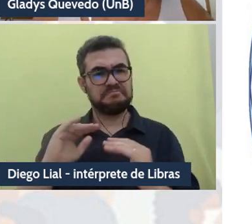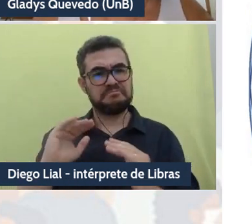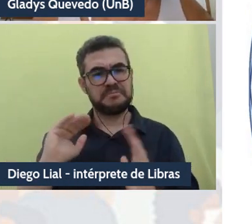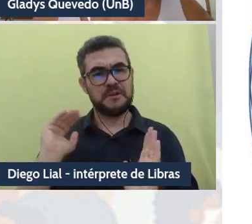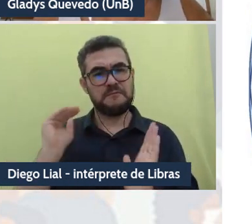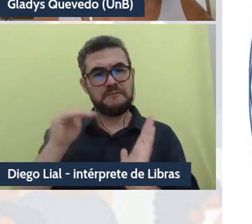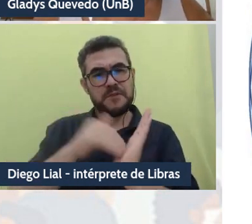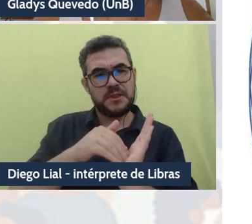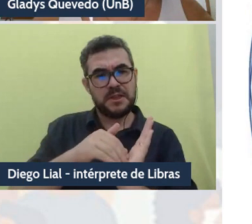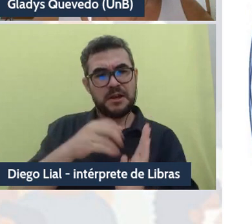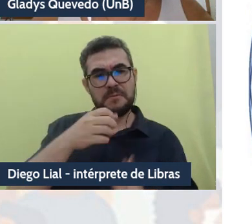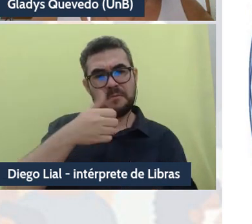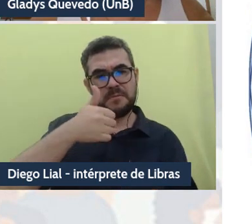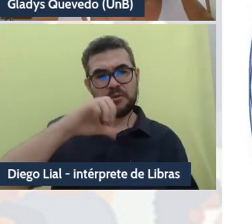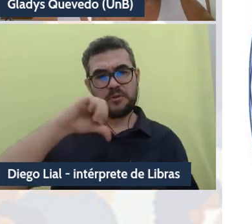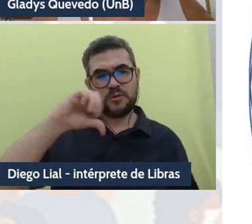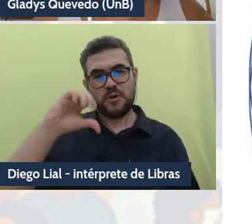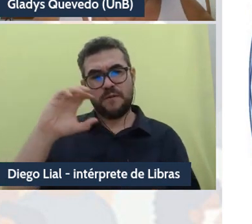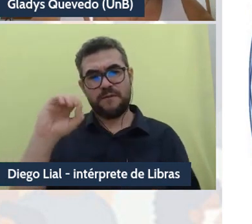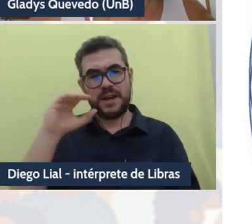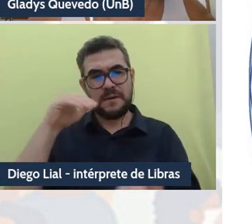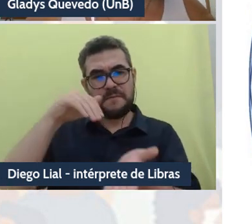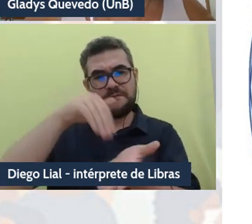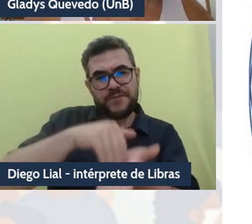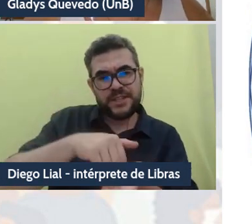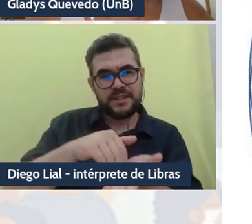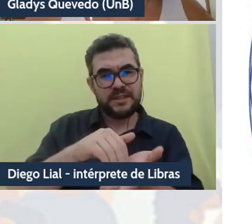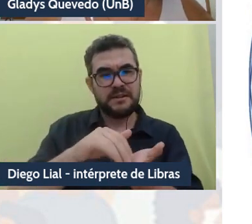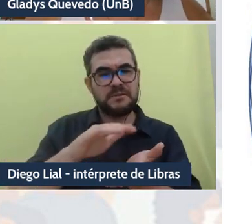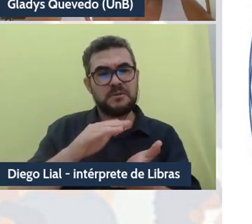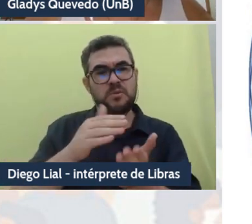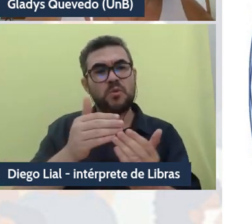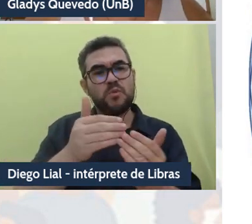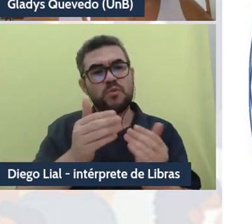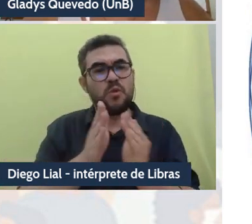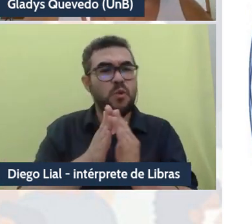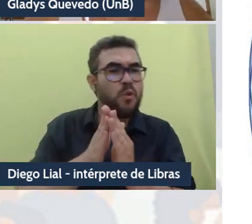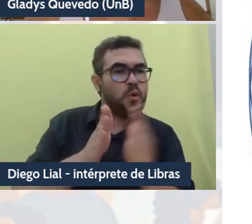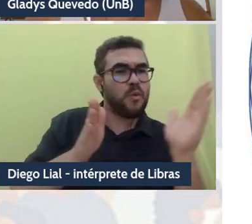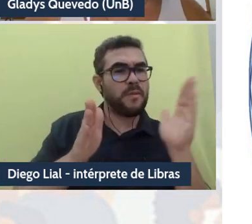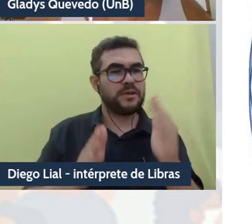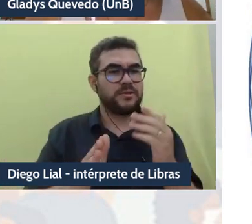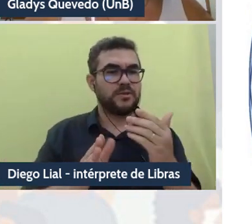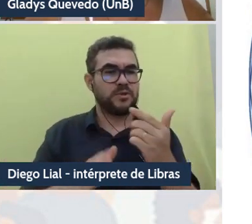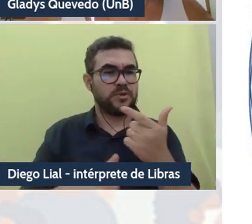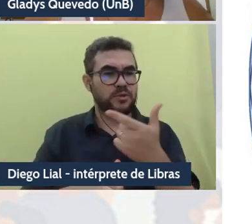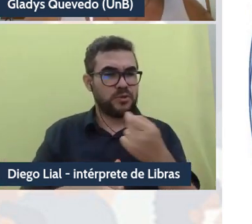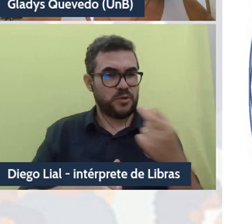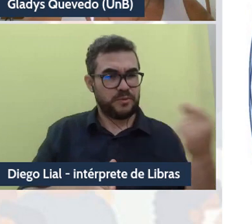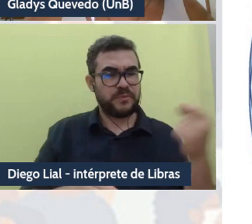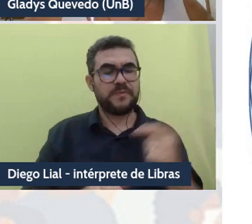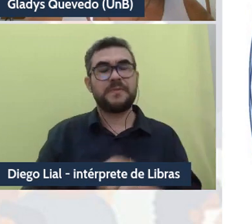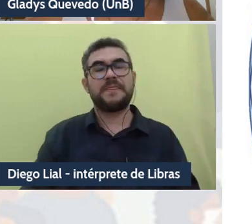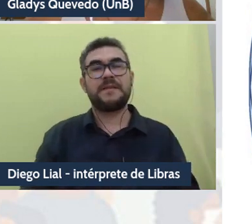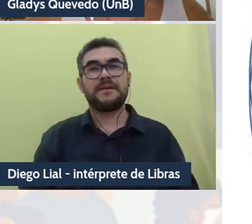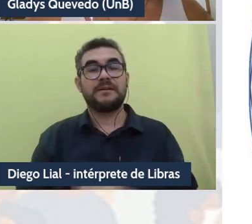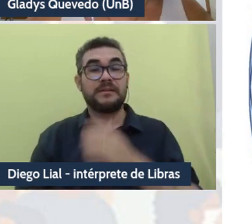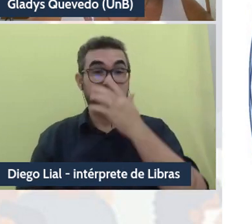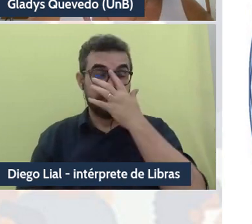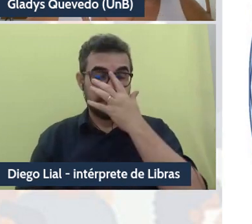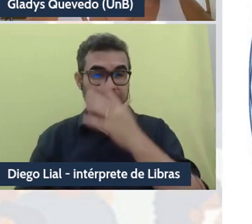iníciozinho dos anos 2000, nós tínhamos o PNLD do ensino fundamental em 2011 e o,